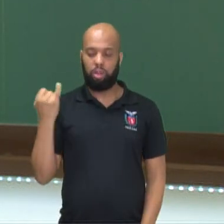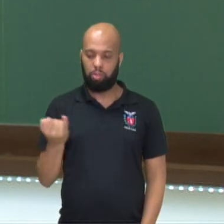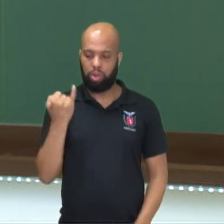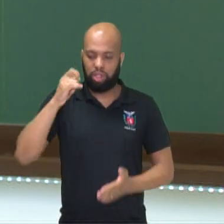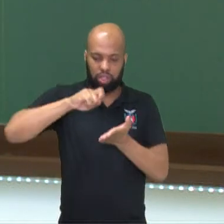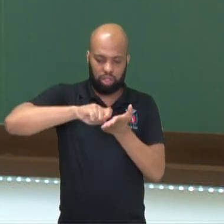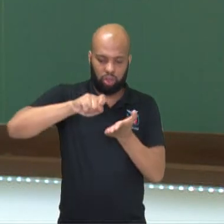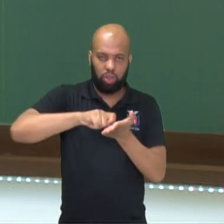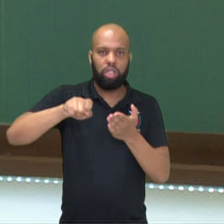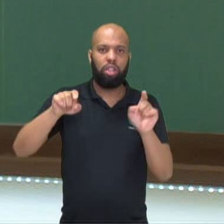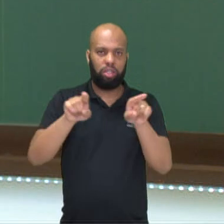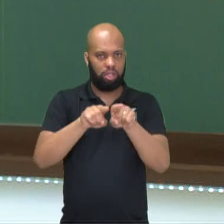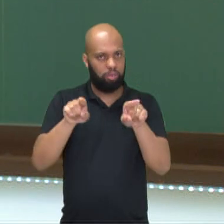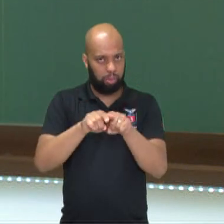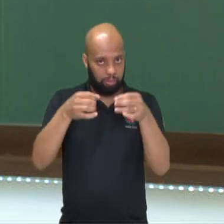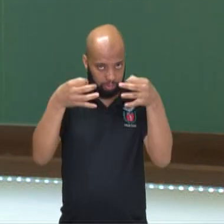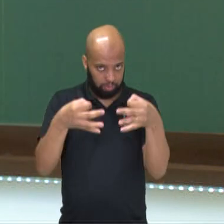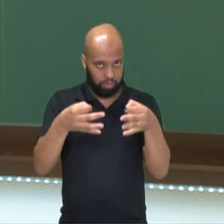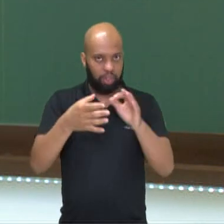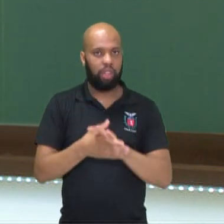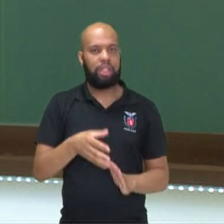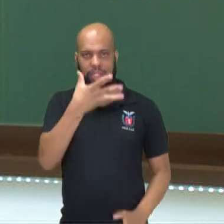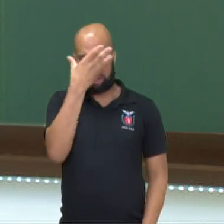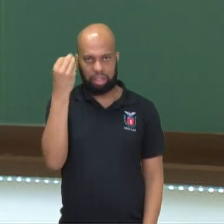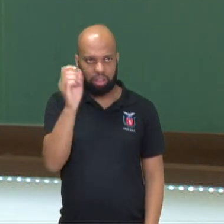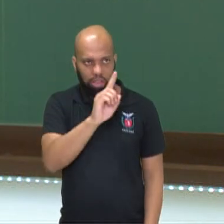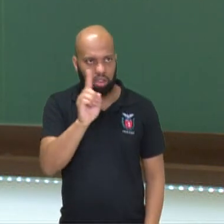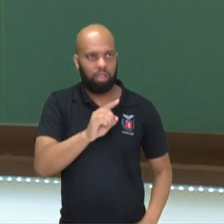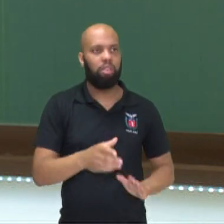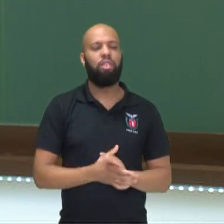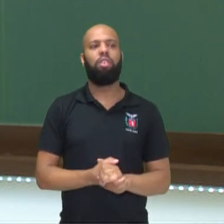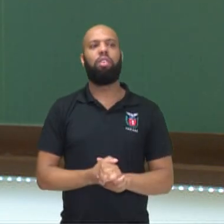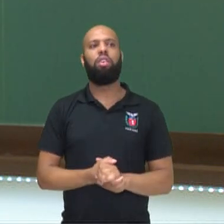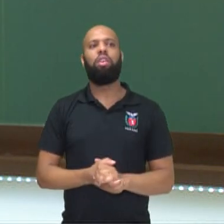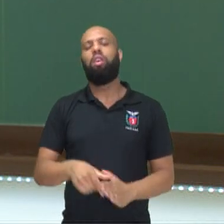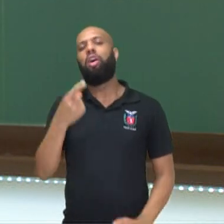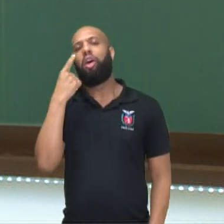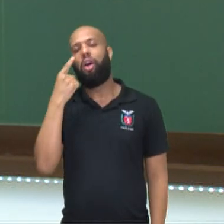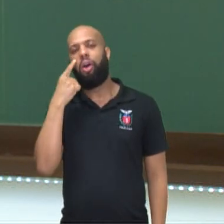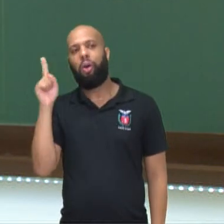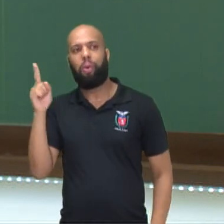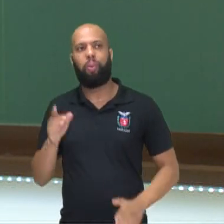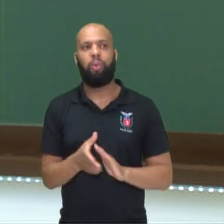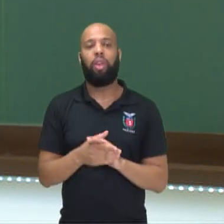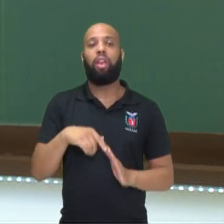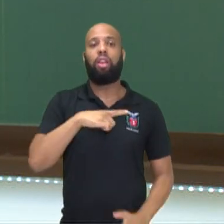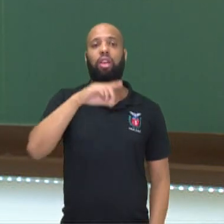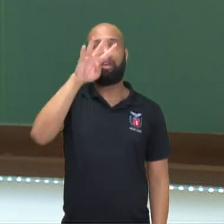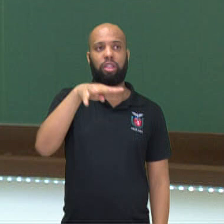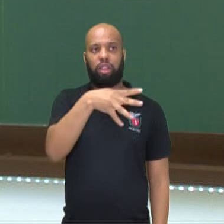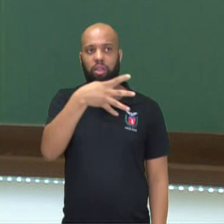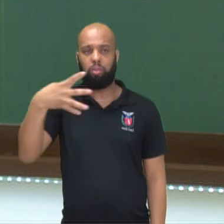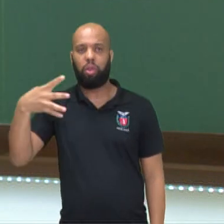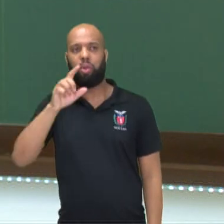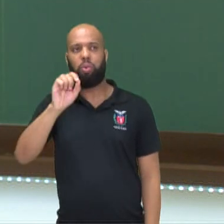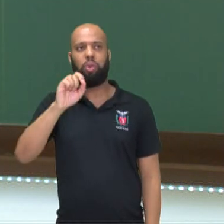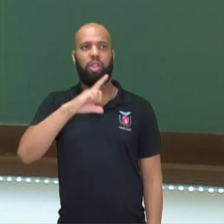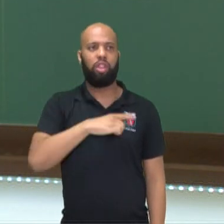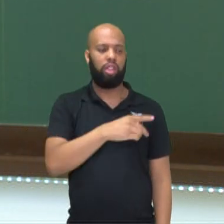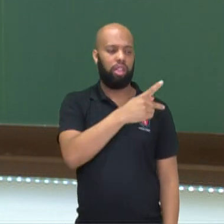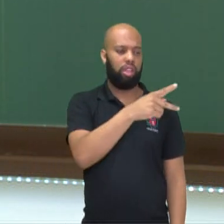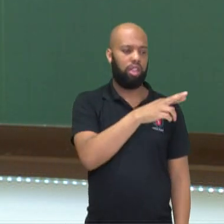aí, moçada, hein? Ô louco, não vai esquecer. Então aqui, nessa tabelinha, nós temos o